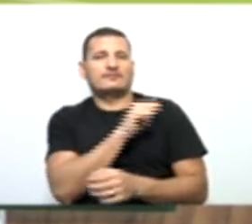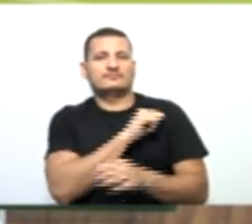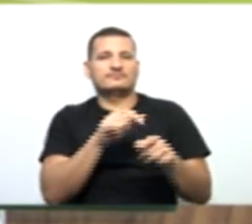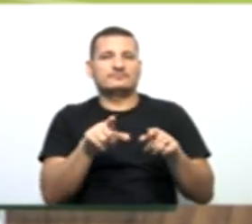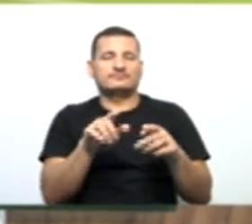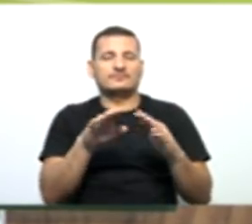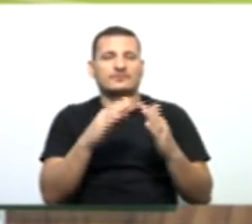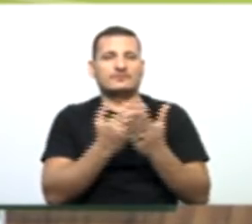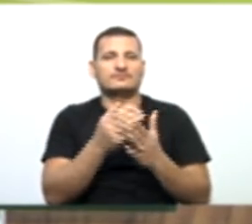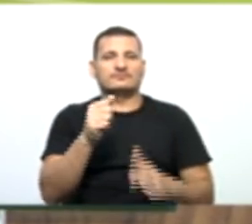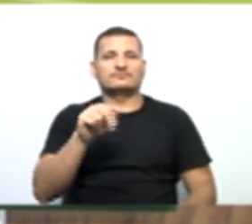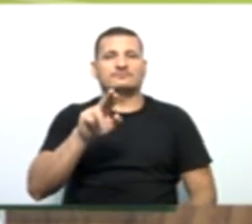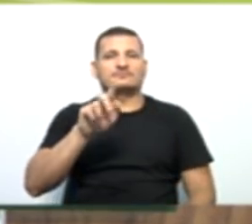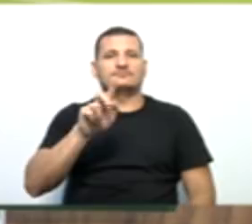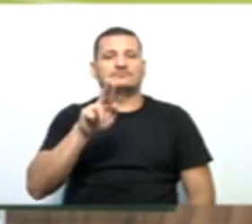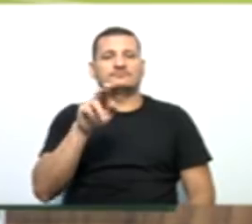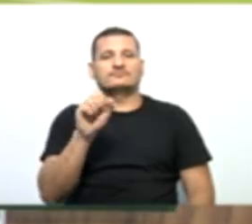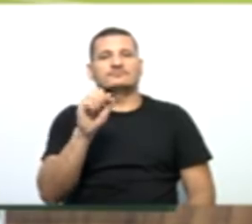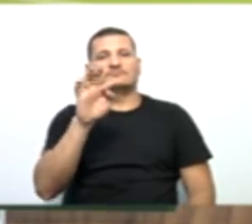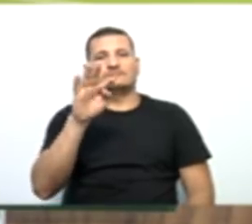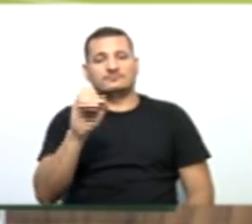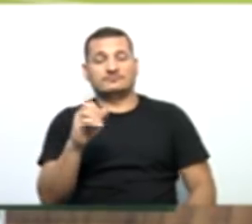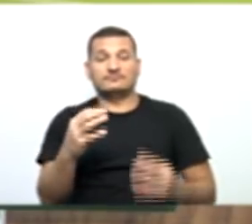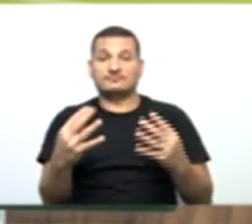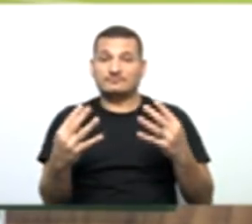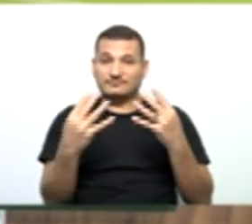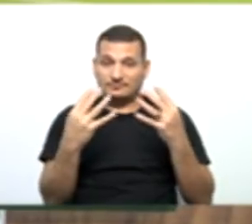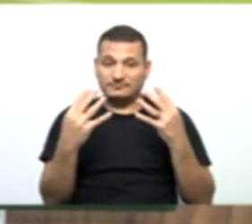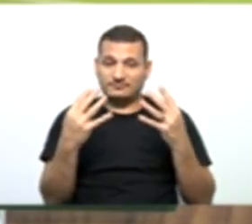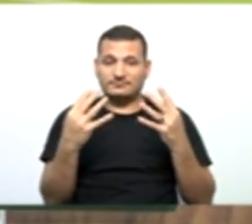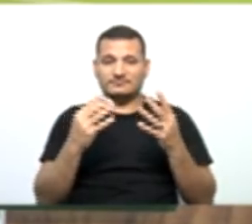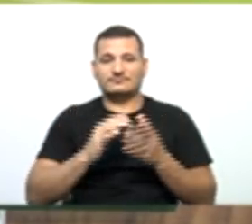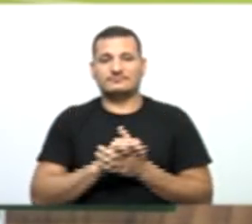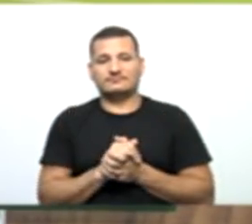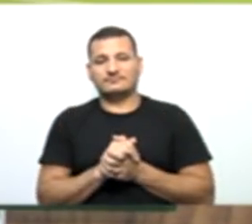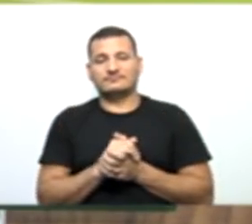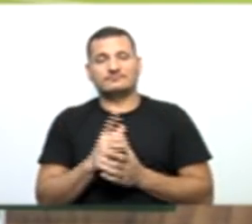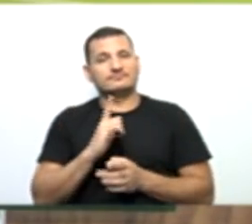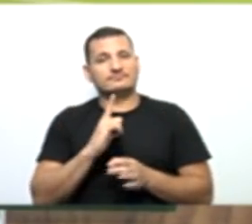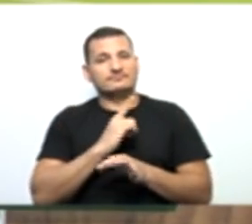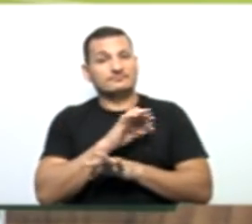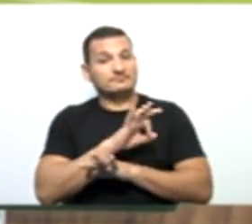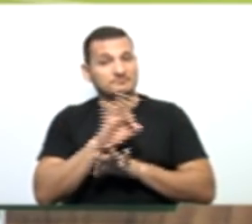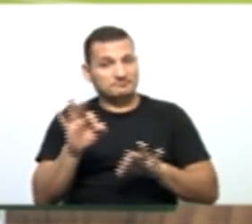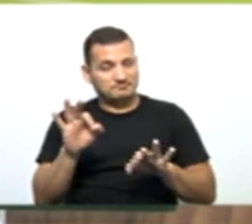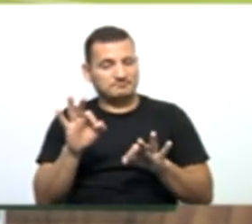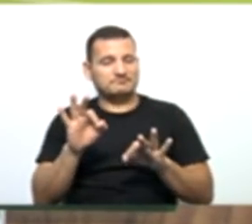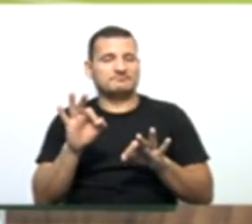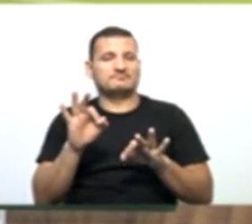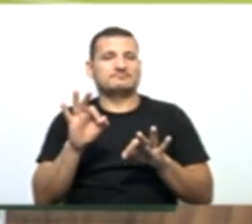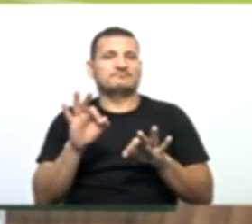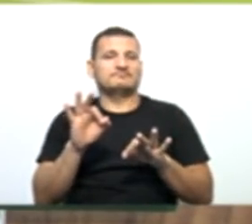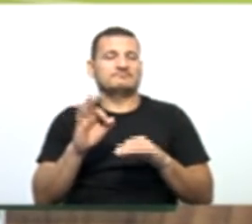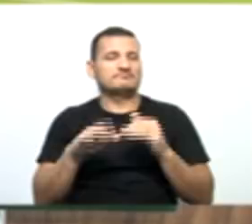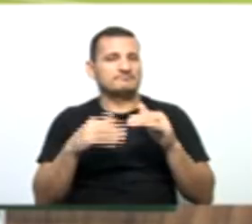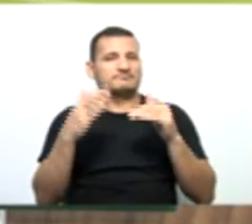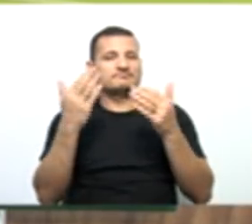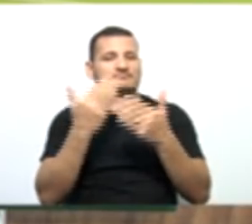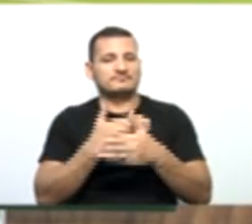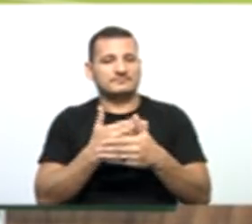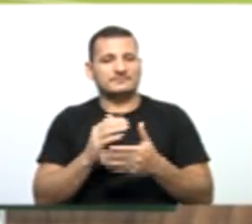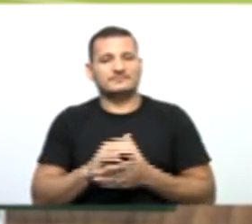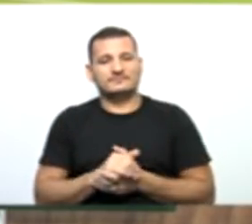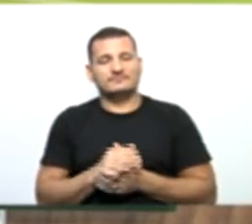de Lima. Vamos prestar bastante atenção para ter um ótimo desempenho na prova. Queria só